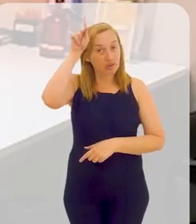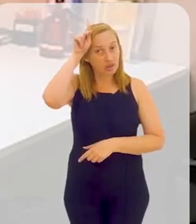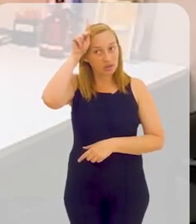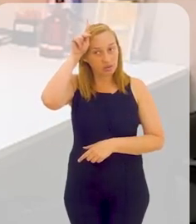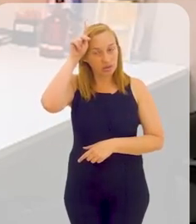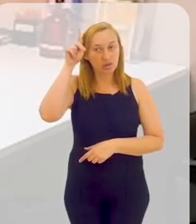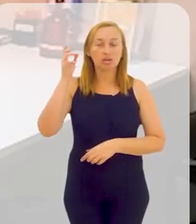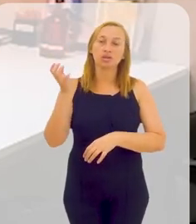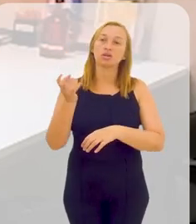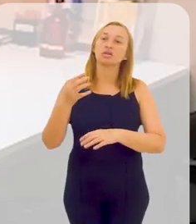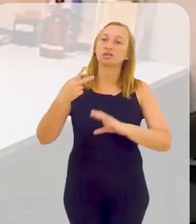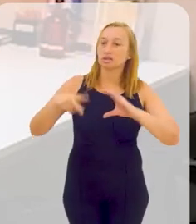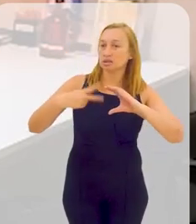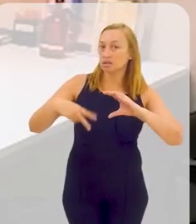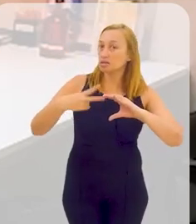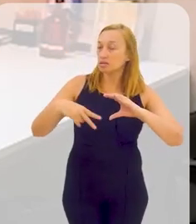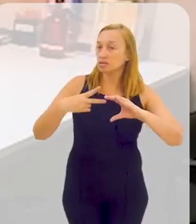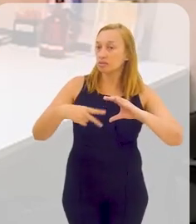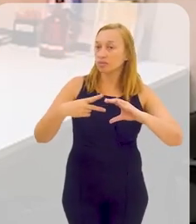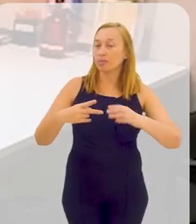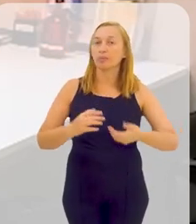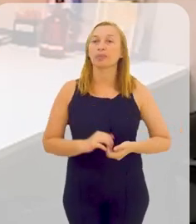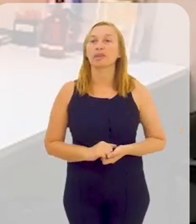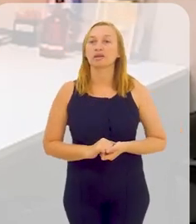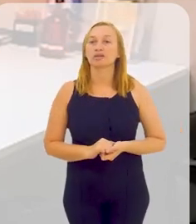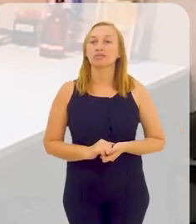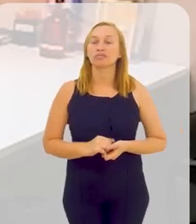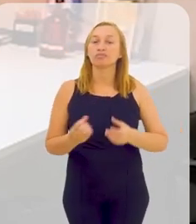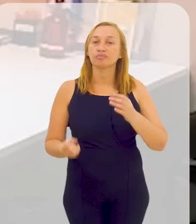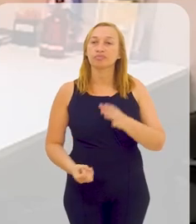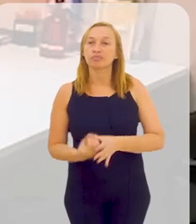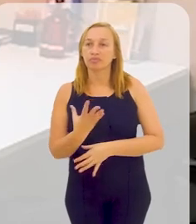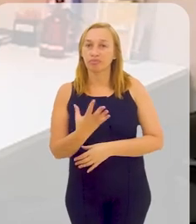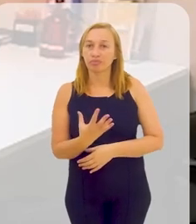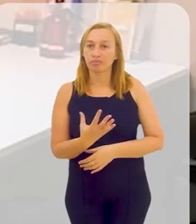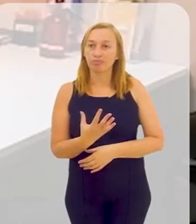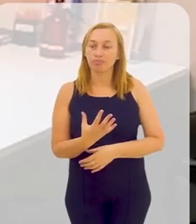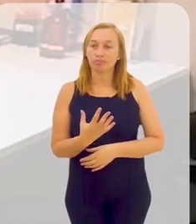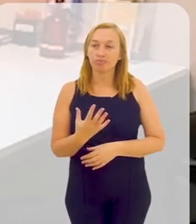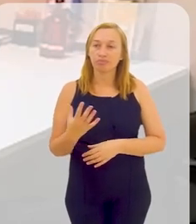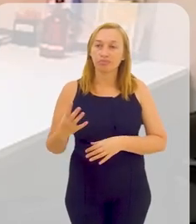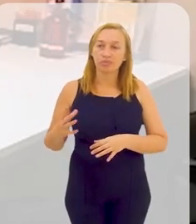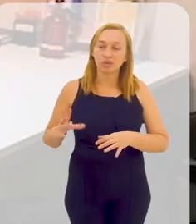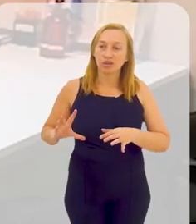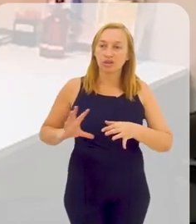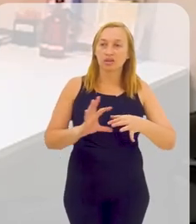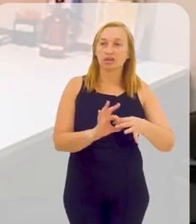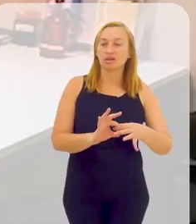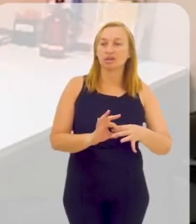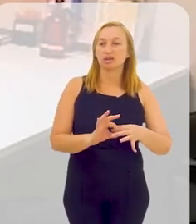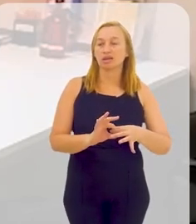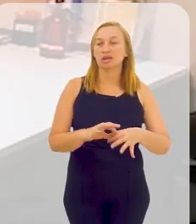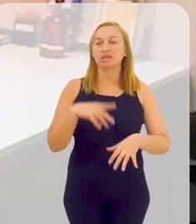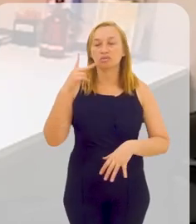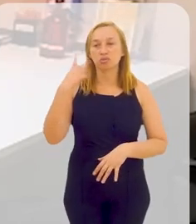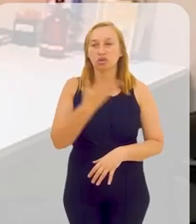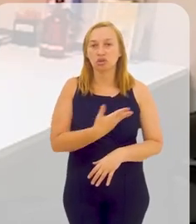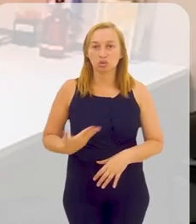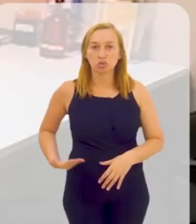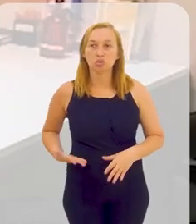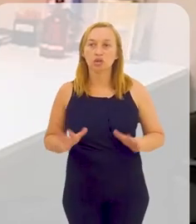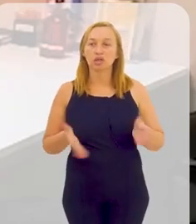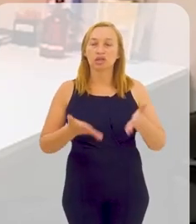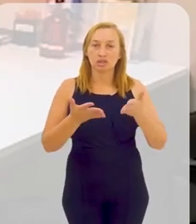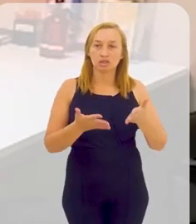prefeituras e as câmaras municipais para a construção dessa rede de políticas públicas